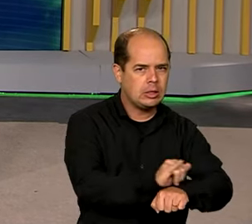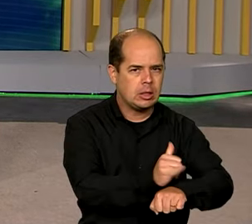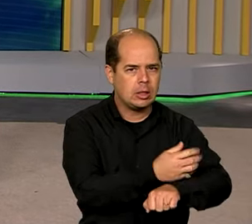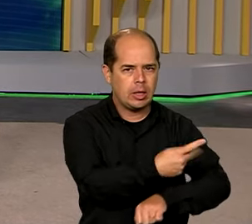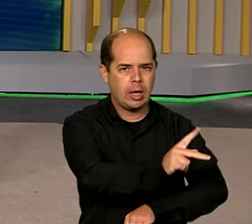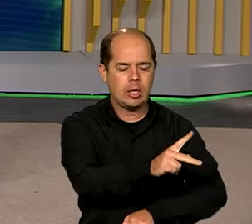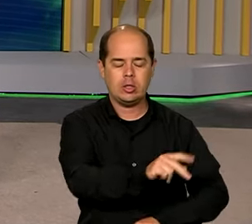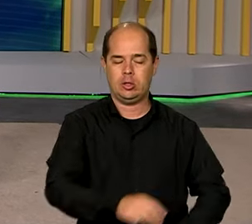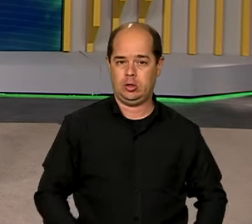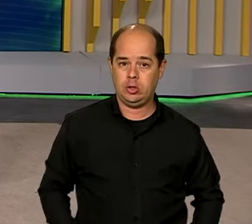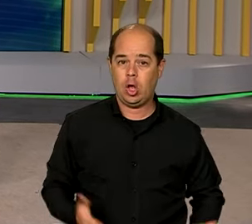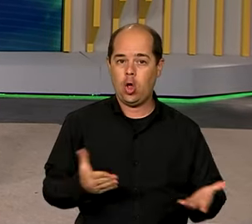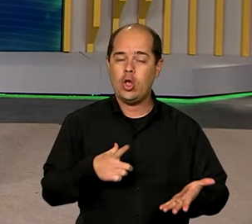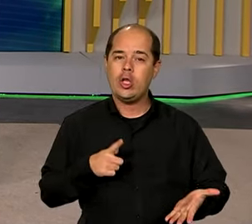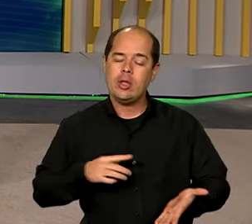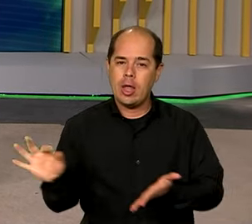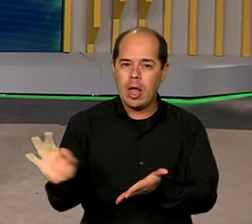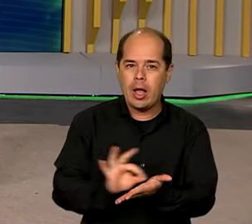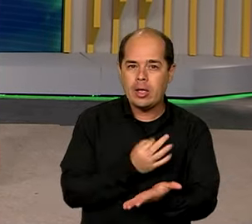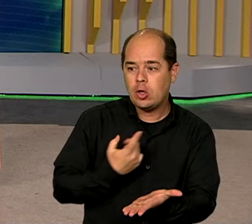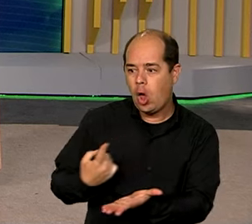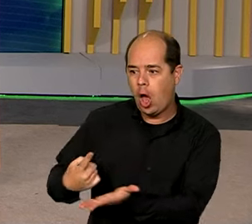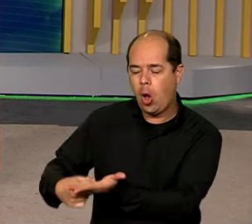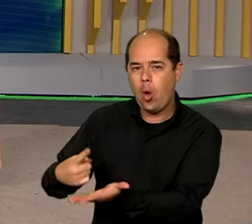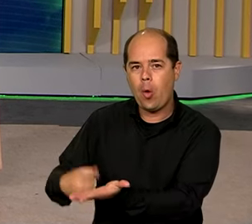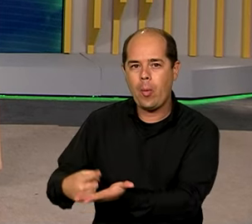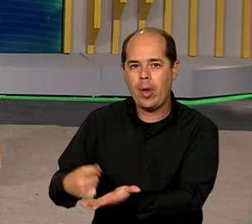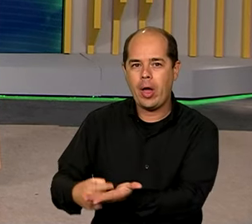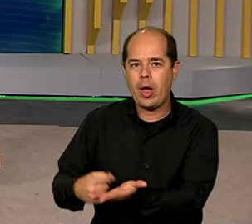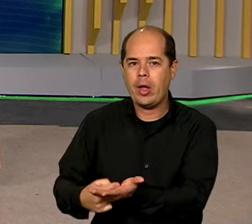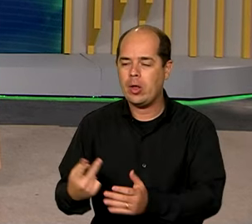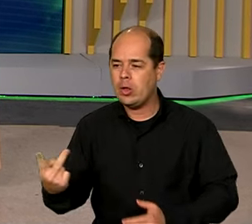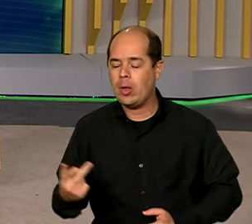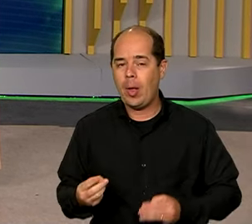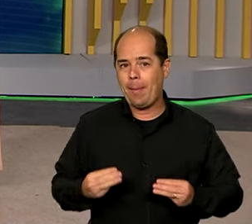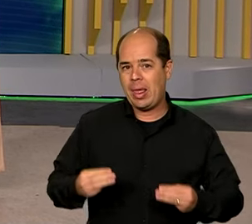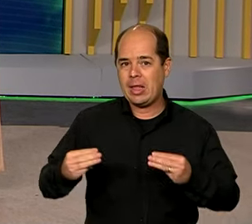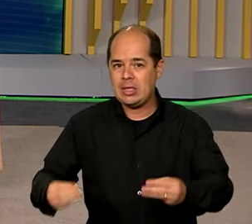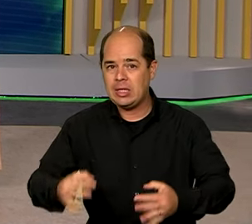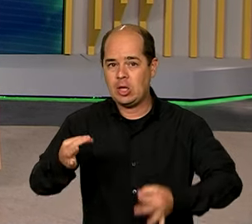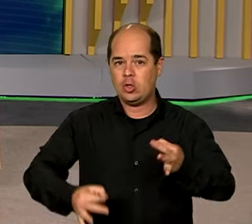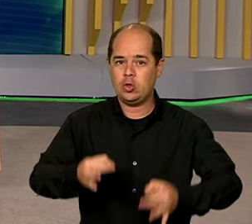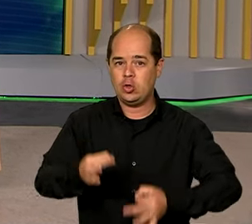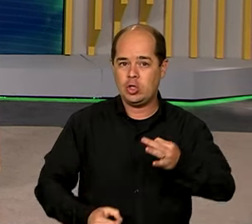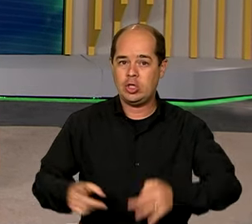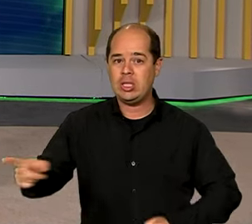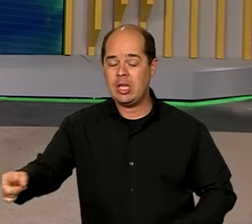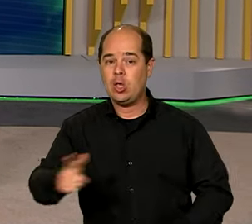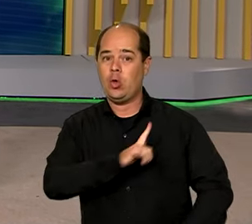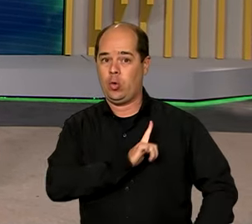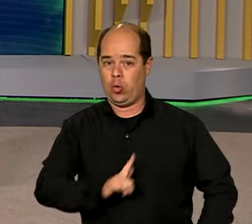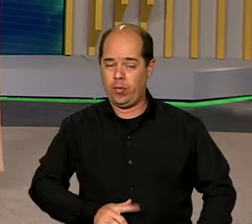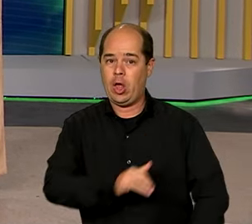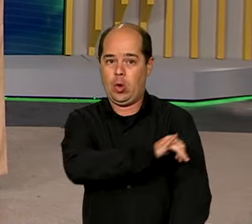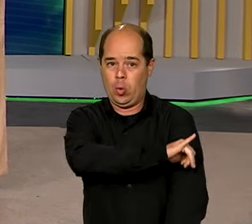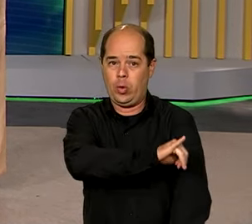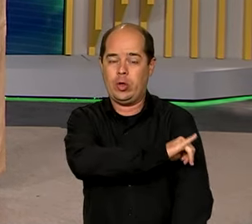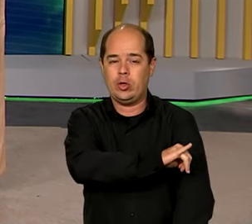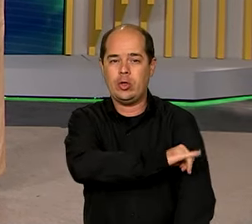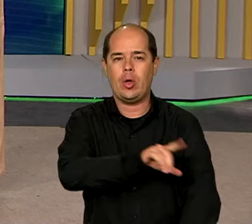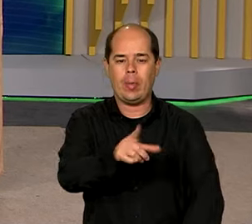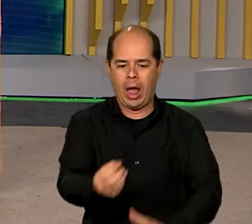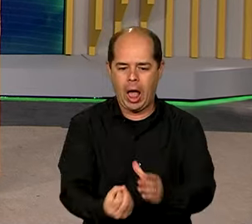que hoje foi assinado um acordo de cooperação entre o Ministério da Justiça e o governo do Rio de Janeiro para a criação do